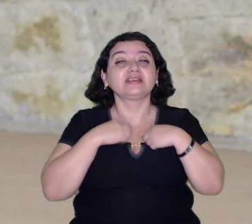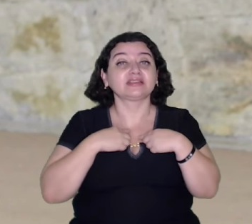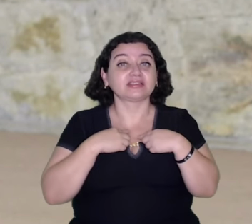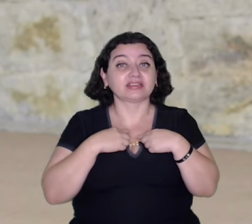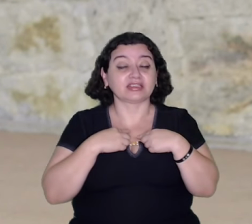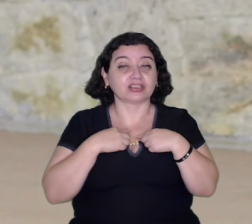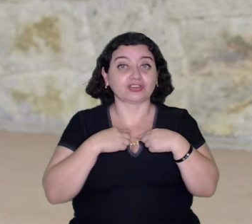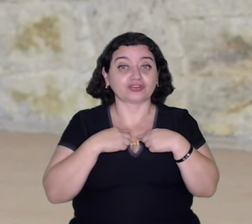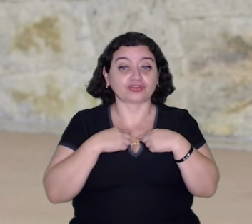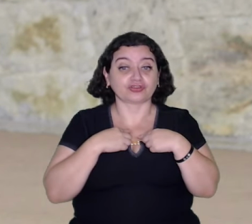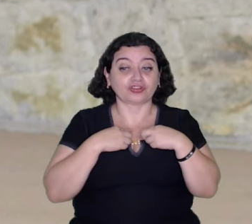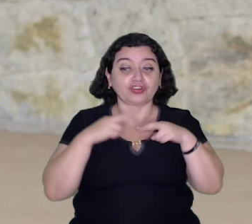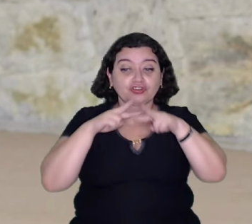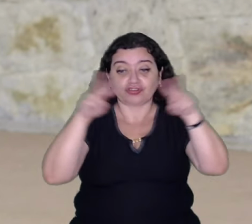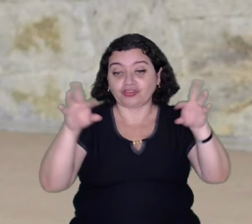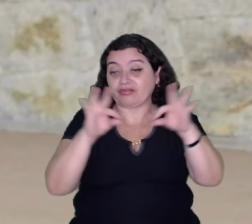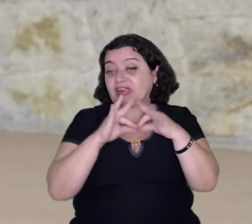seus familiares,